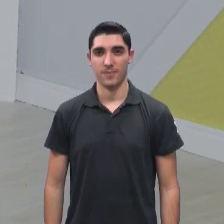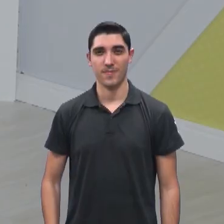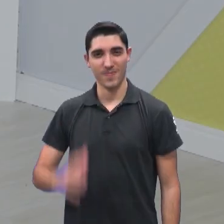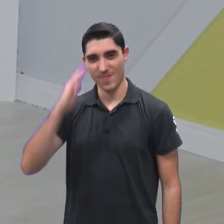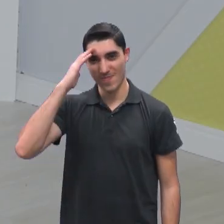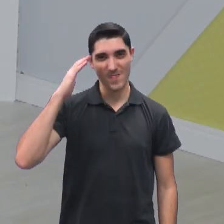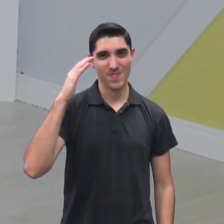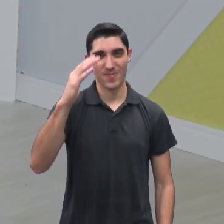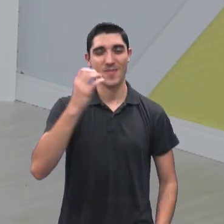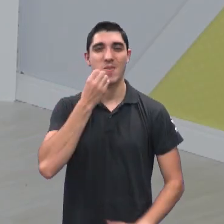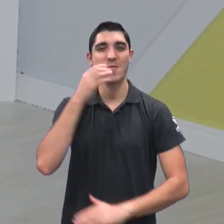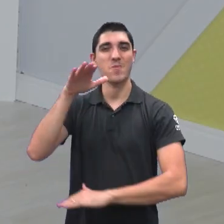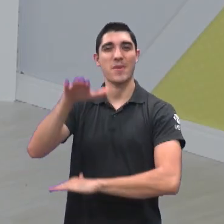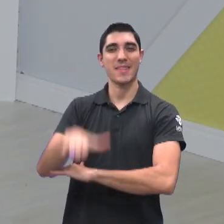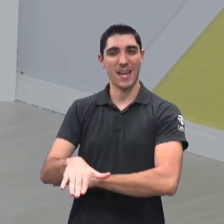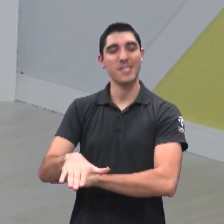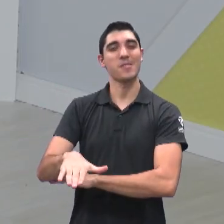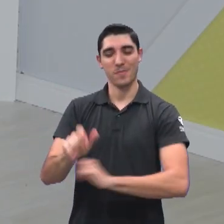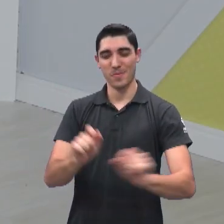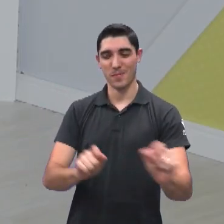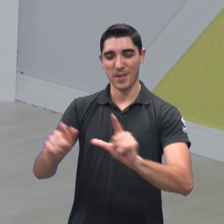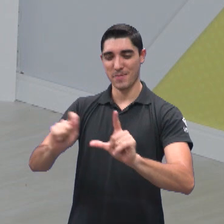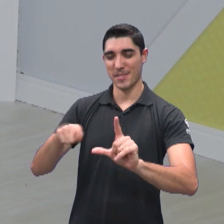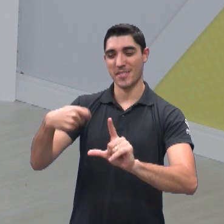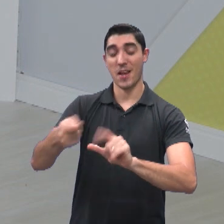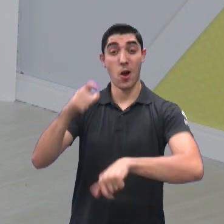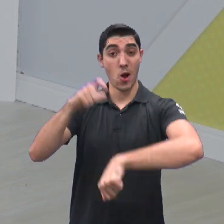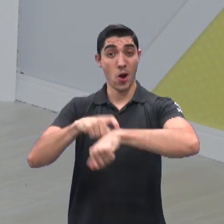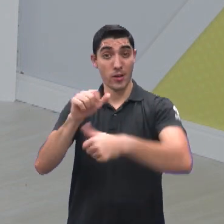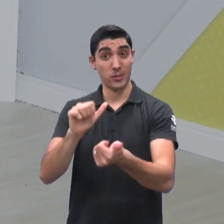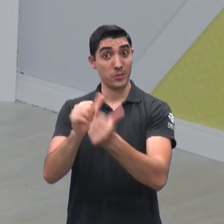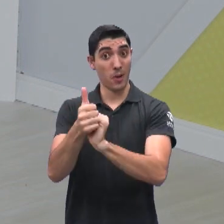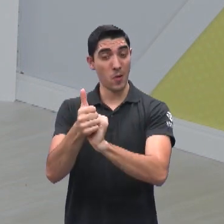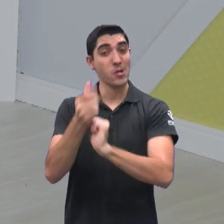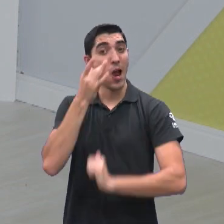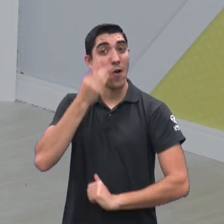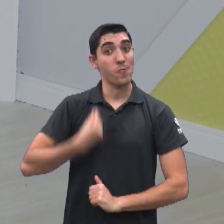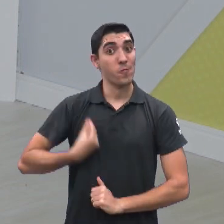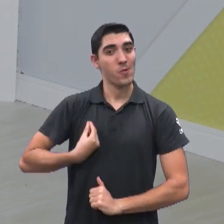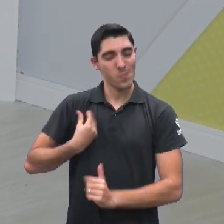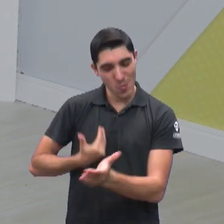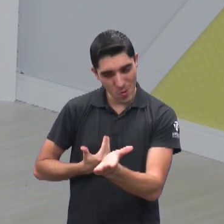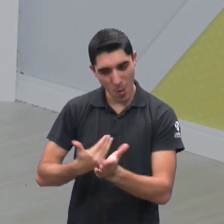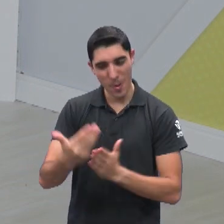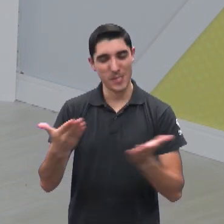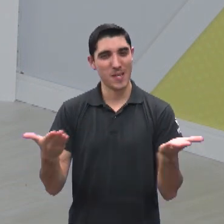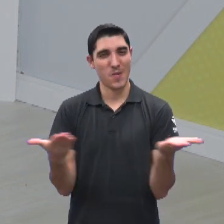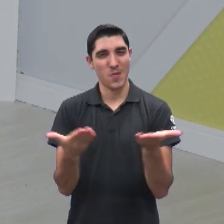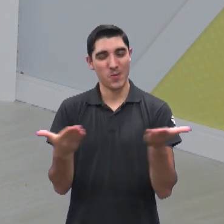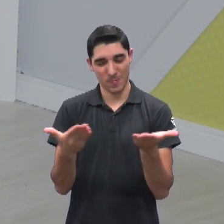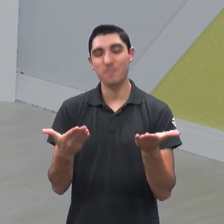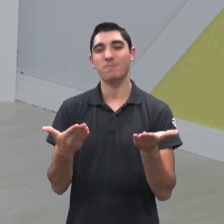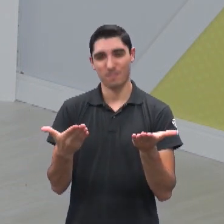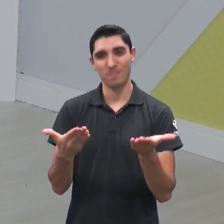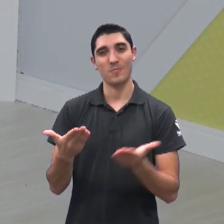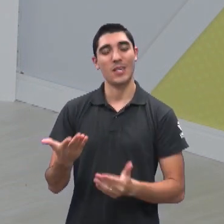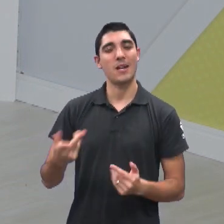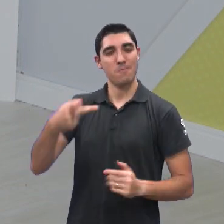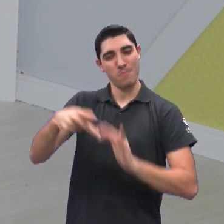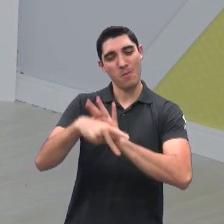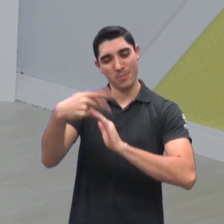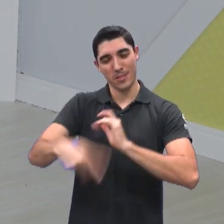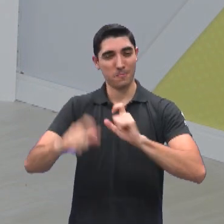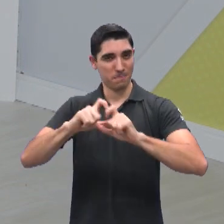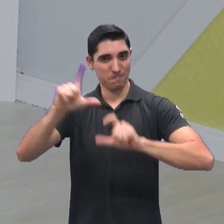uma boa tarde para você. Está começando ao vivaço o programa Hora do Esporte aqui na tela da TV Câmara de São José dos Campos. Estamos chegando